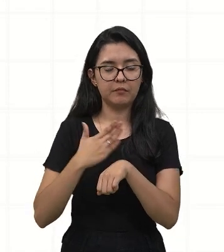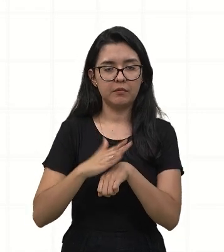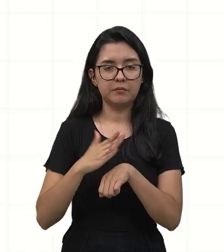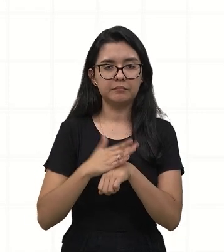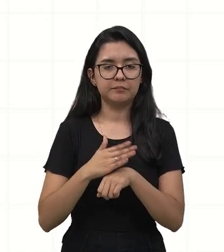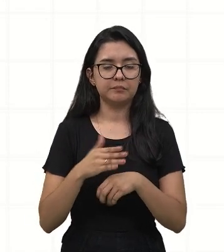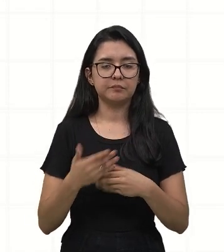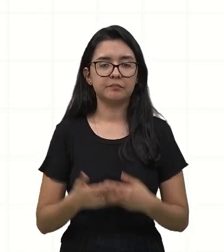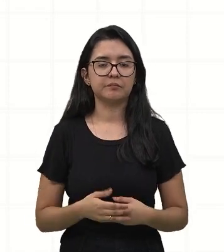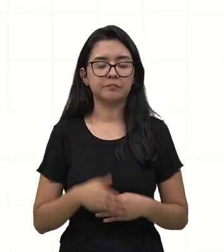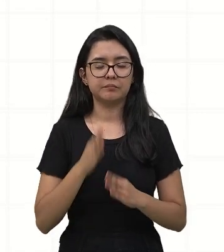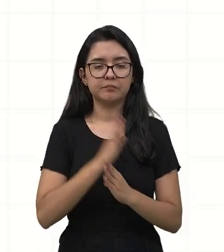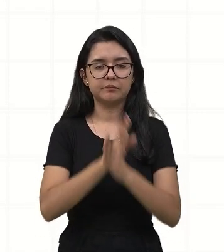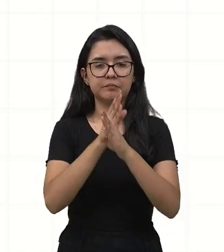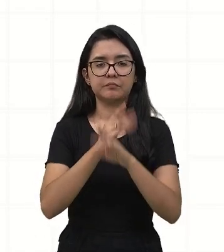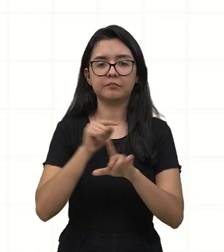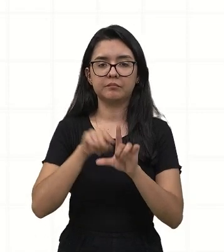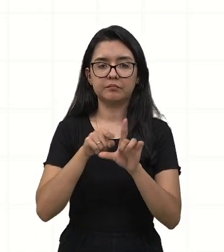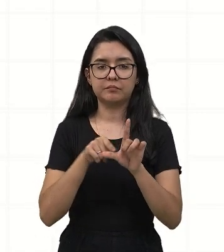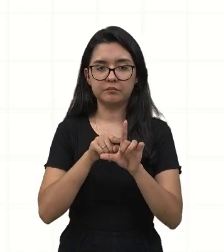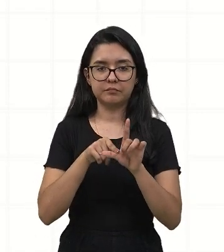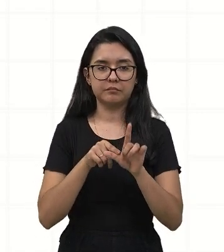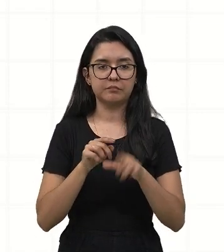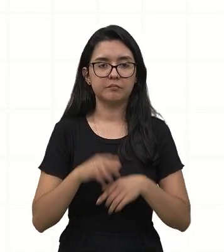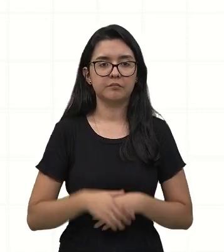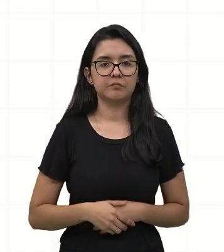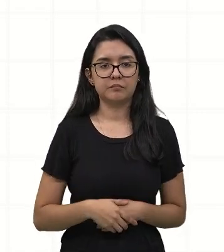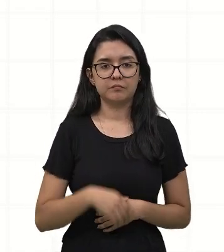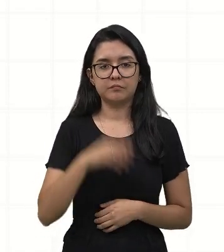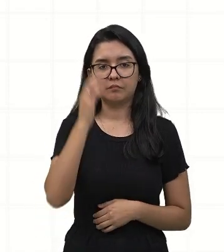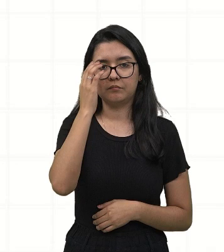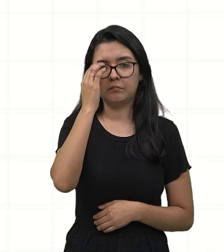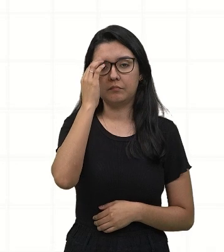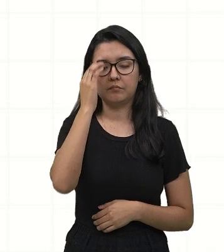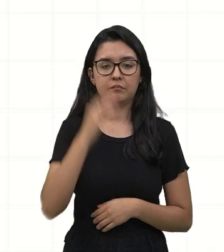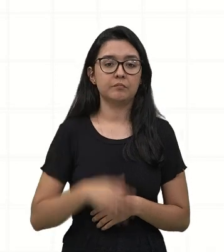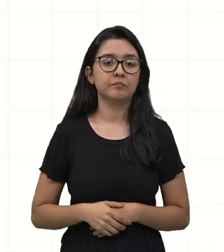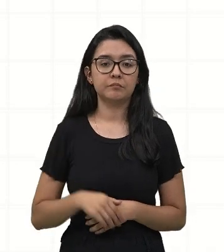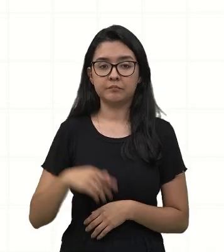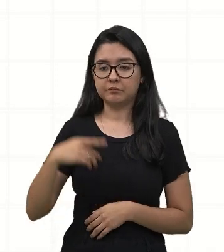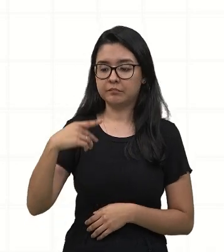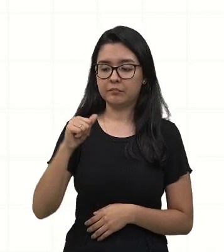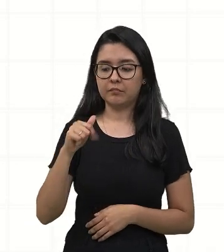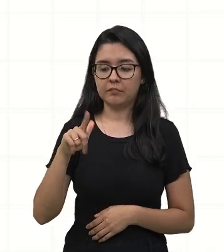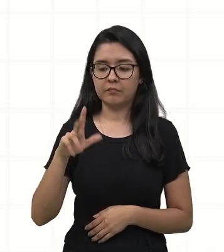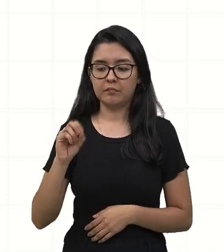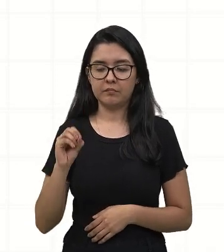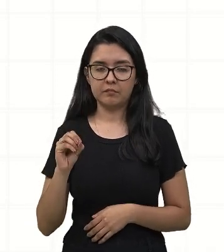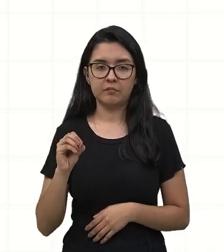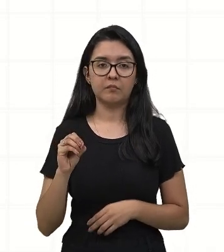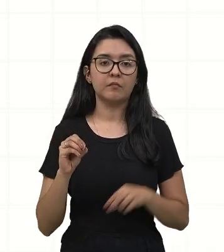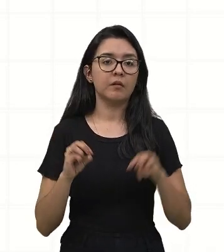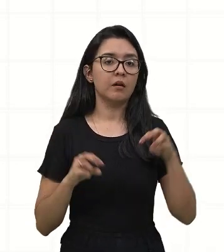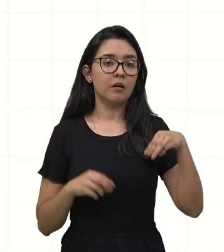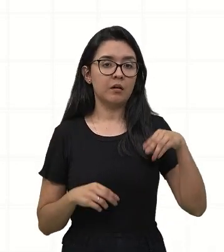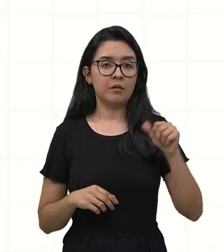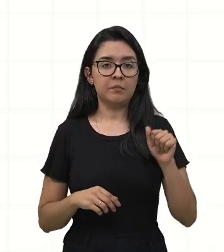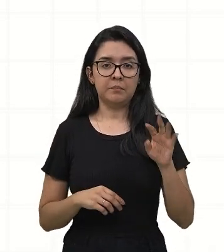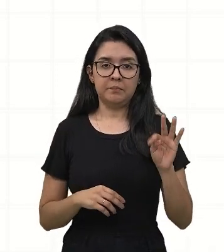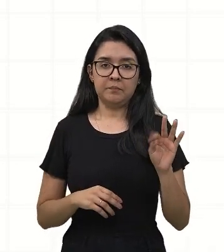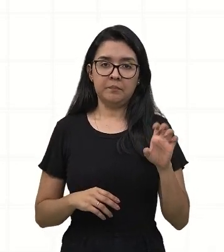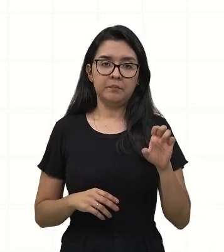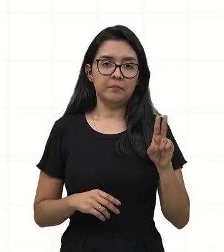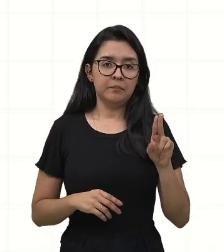noção intuitiva, vem aqui comigo aqui, ó. Paulo e Mateus veem a trave de diferentes